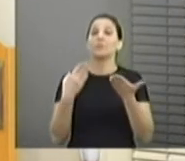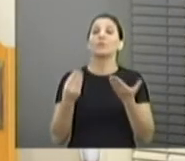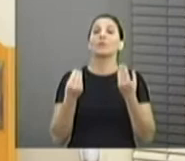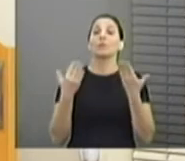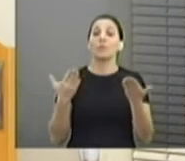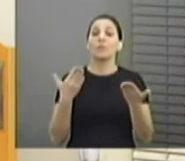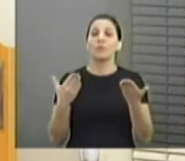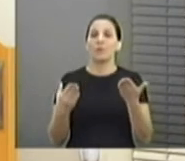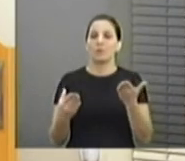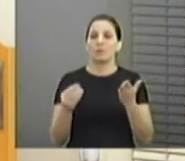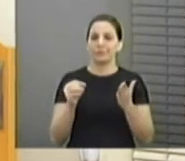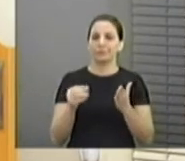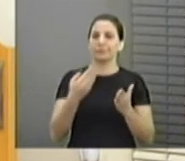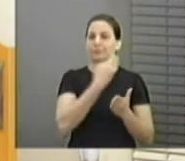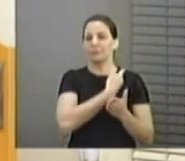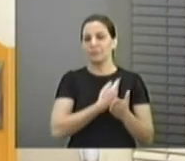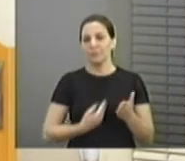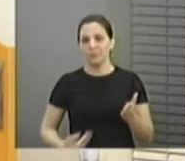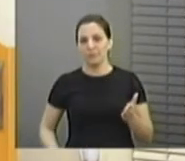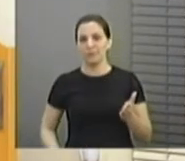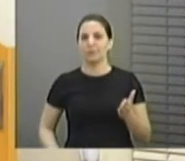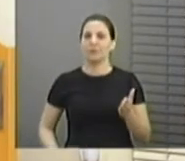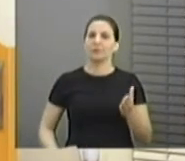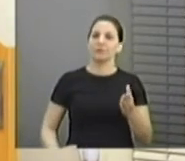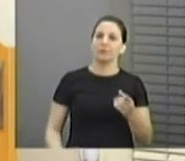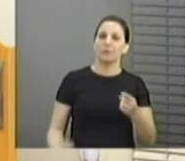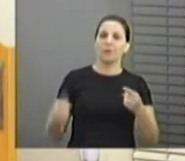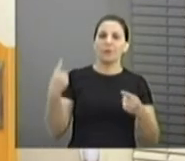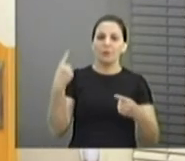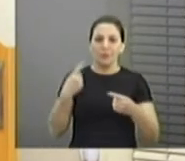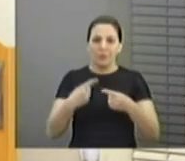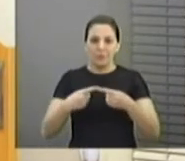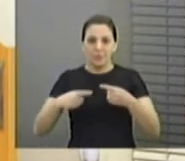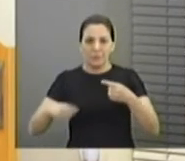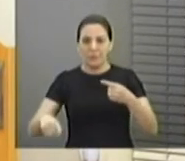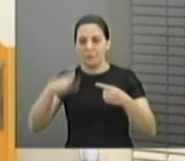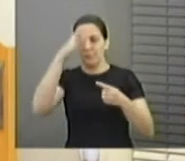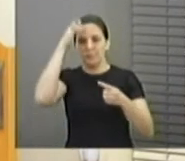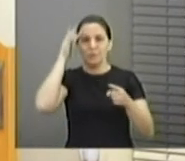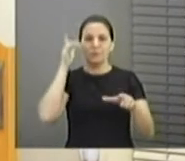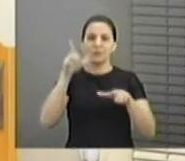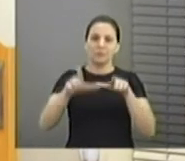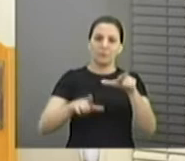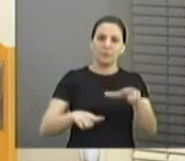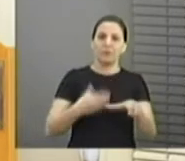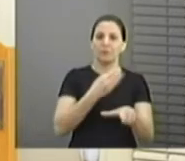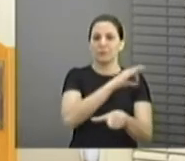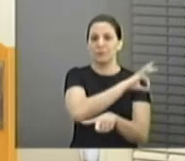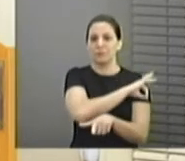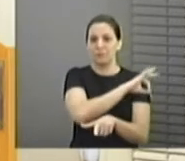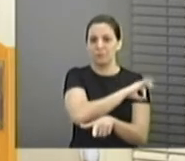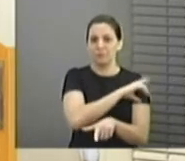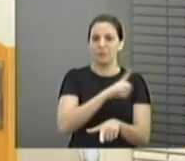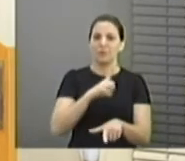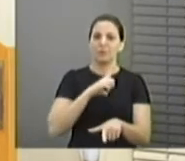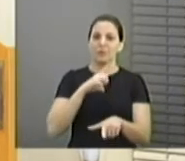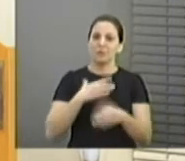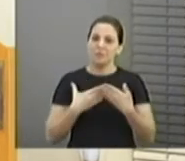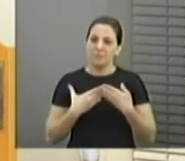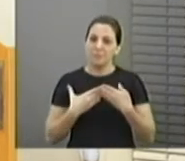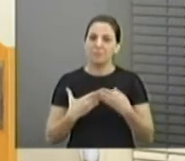De, no seu governo, impedir que, do ponto de vista econômico, os funcionários da prefeitura tenham